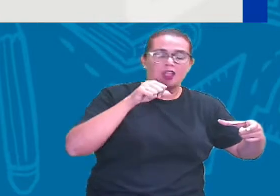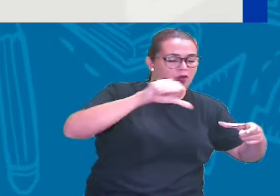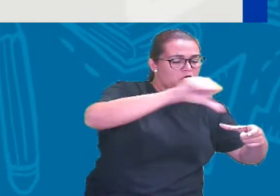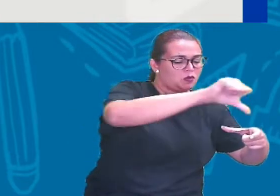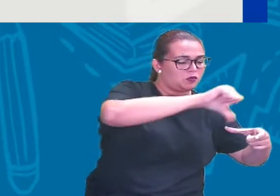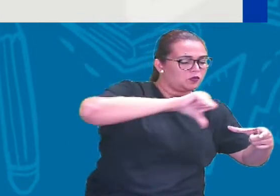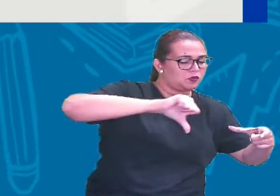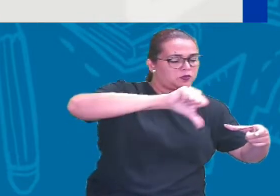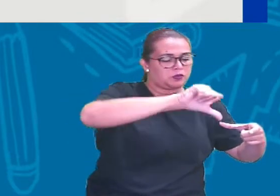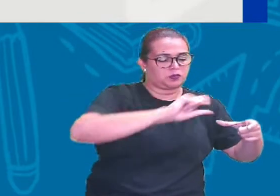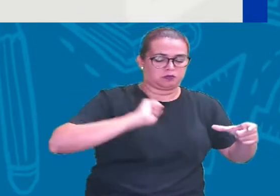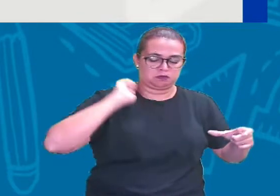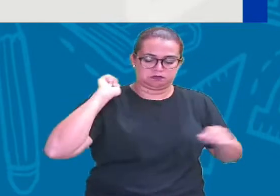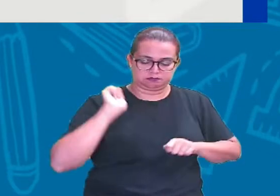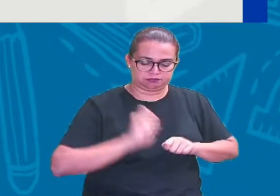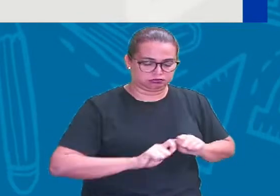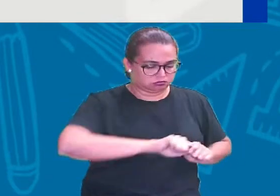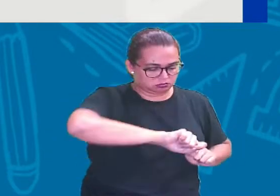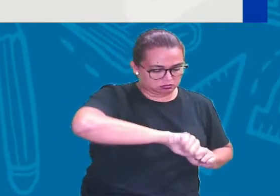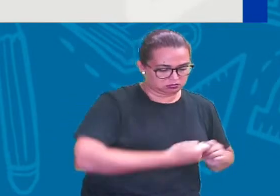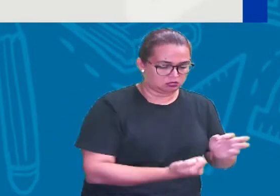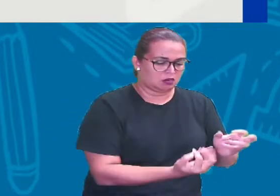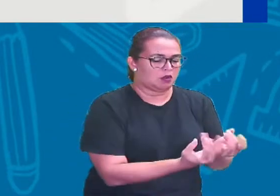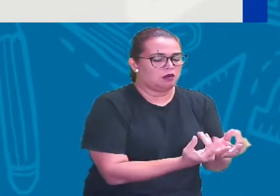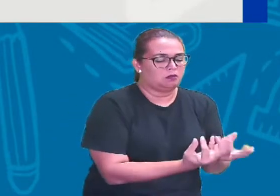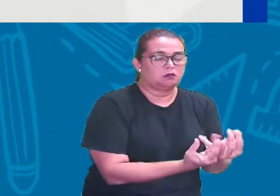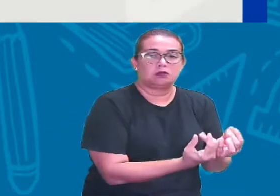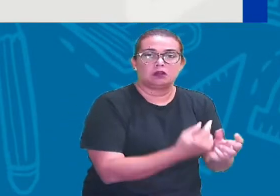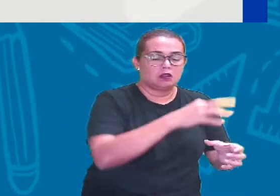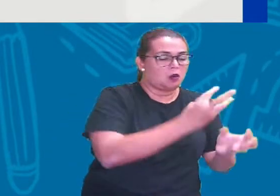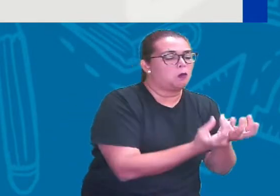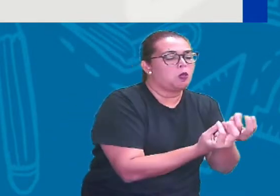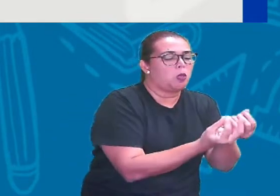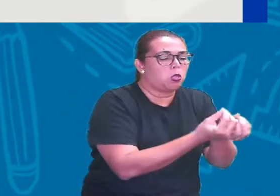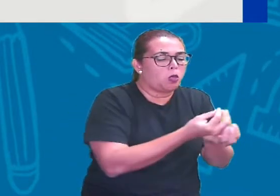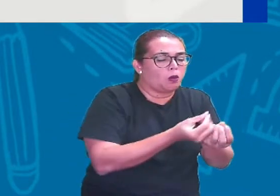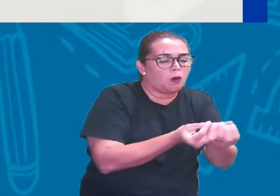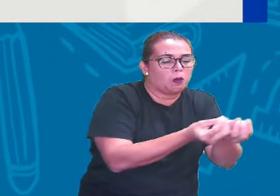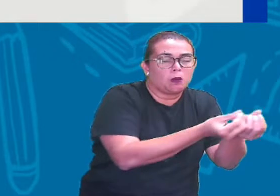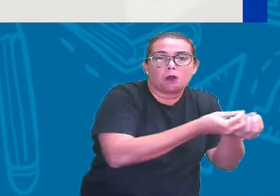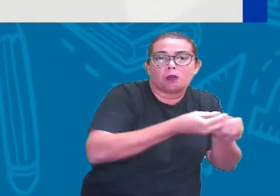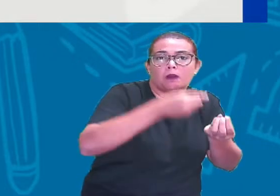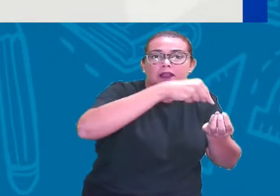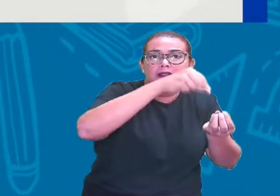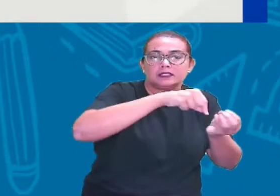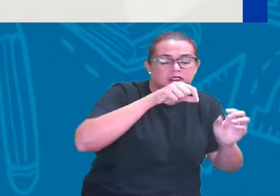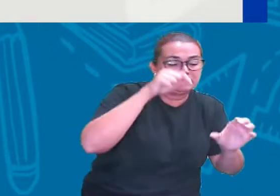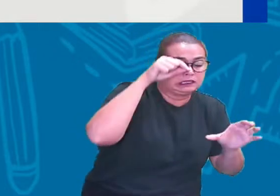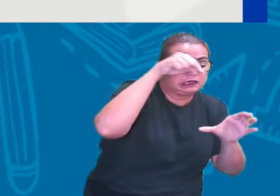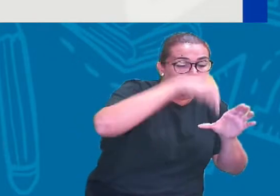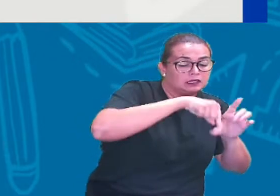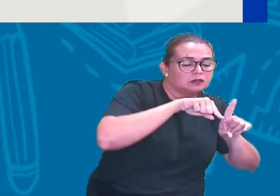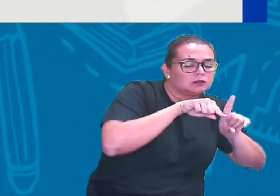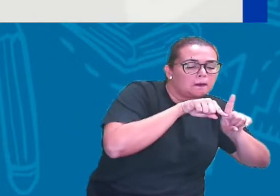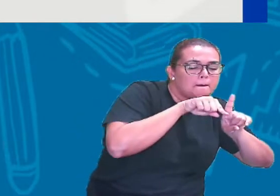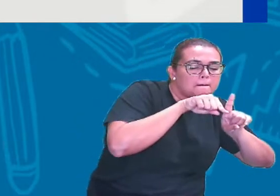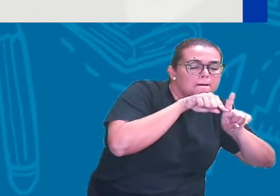ali se agitando devido ao aumento da temperatura. Então, quando aumenta essa temperatura, vai existir o